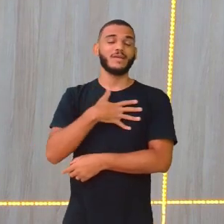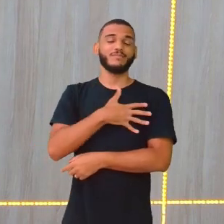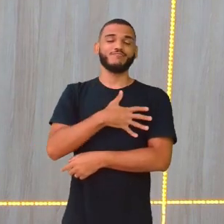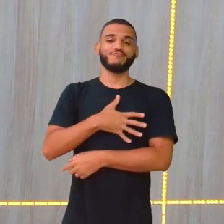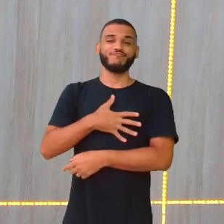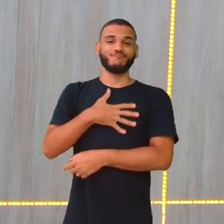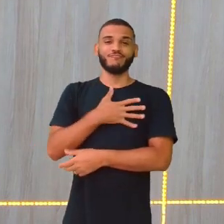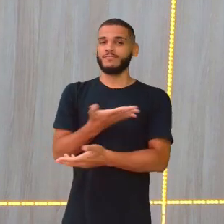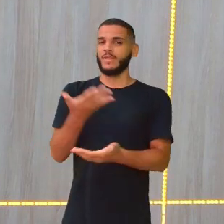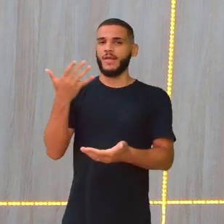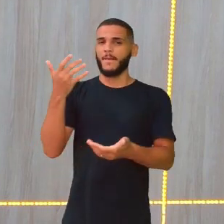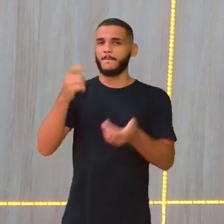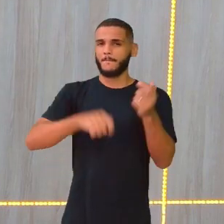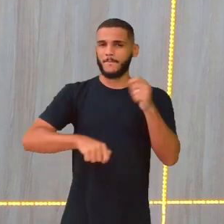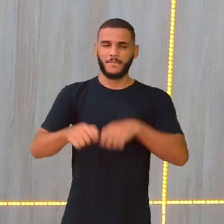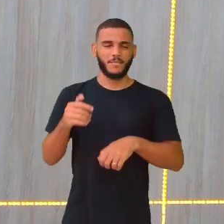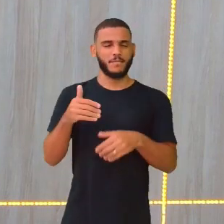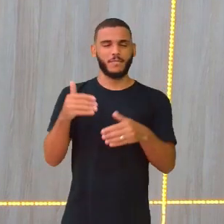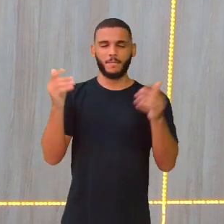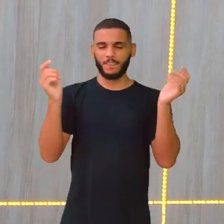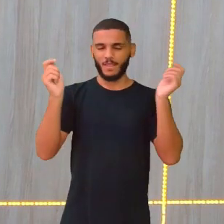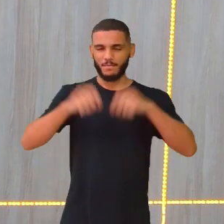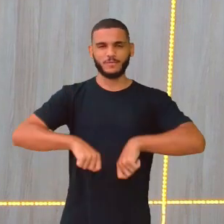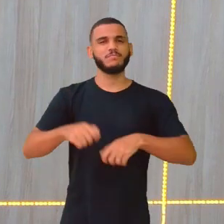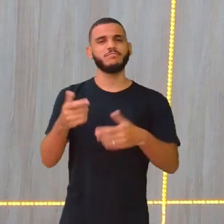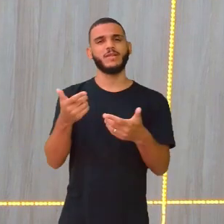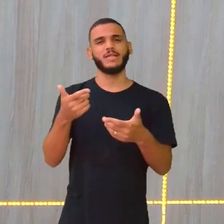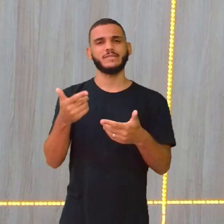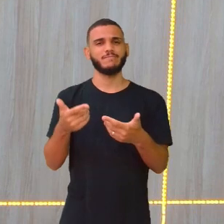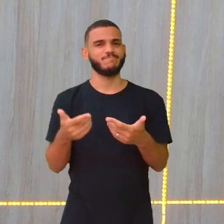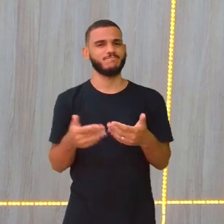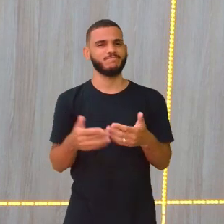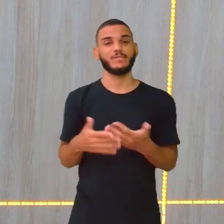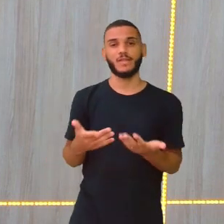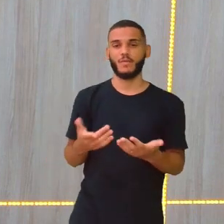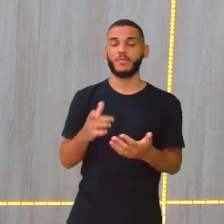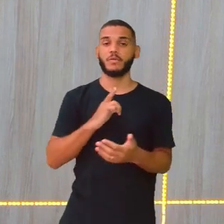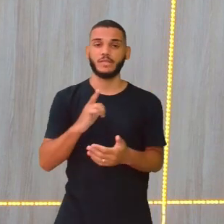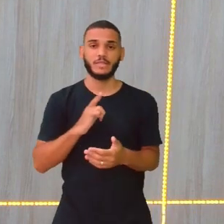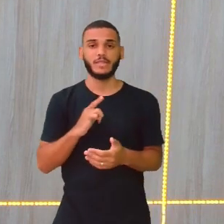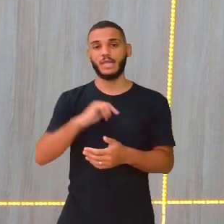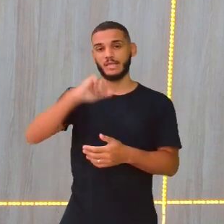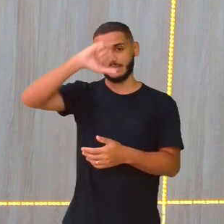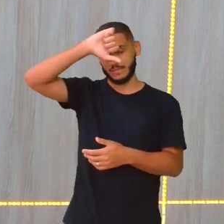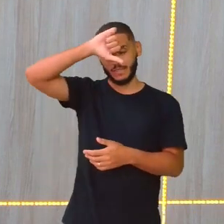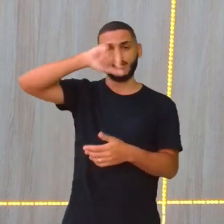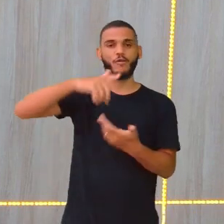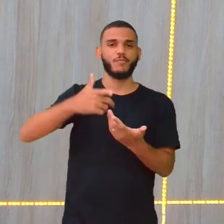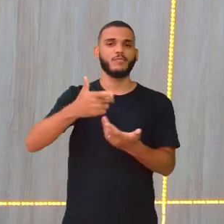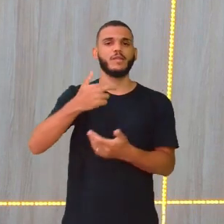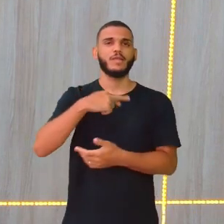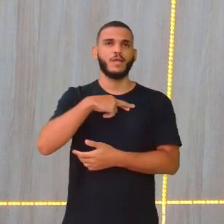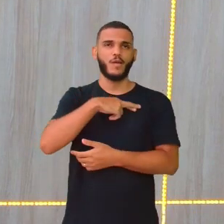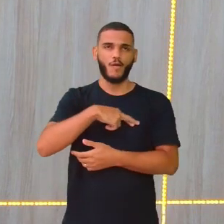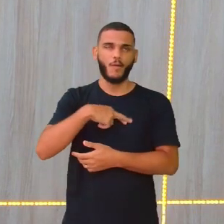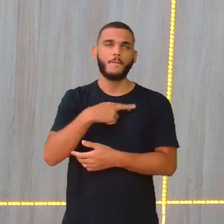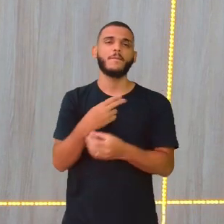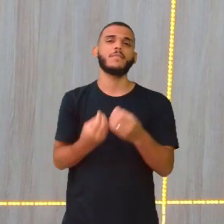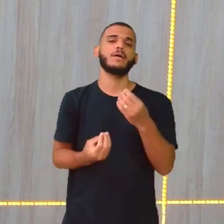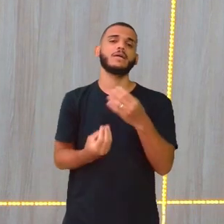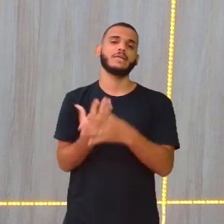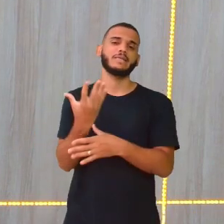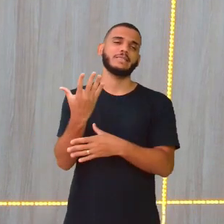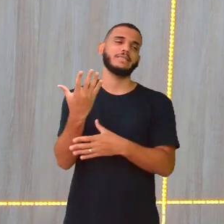esse trabalho. E aí, quando a gente coloca esse estereótipo, a gente romantiza uma condição. E é um trabalho que